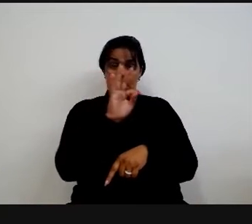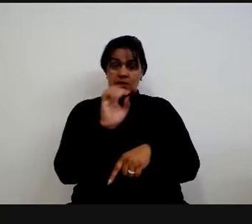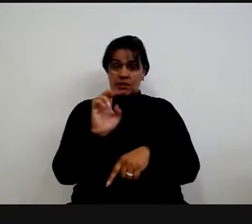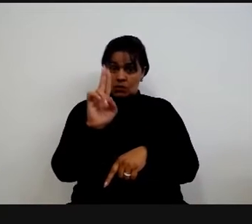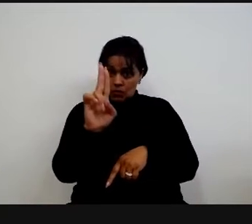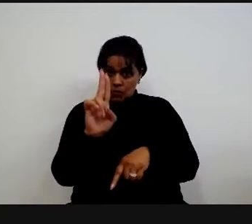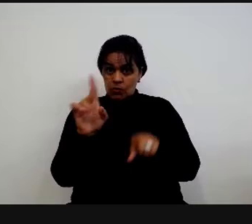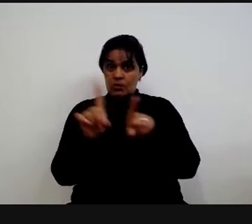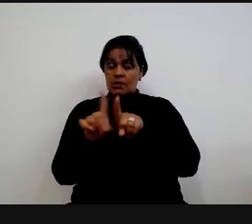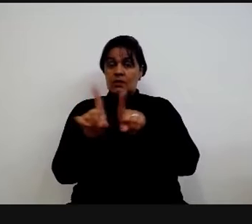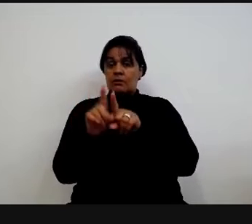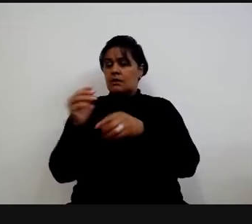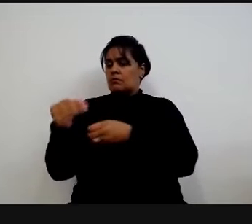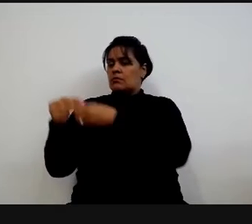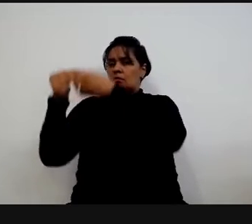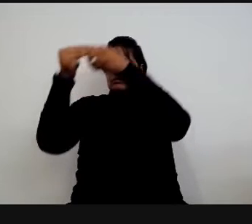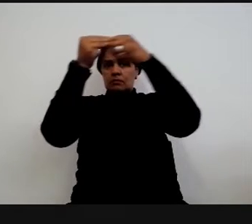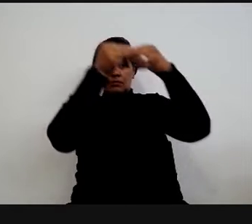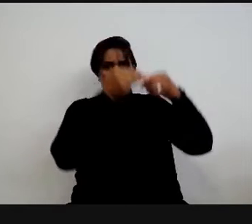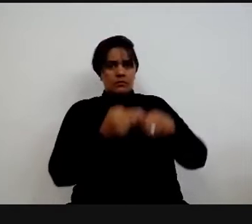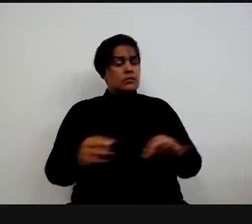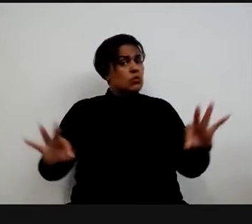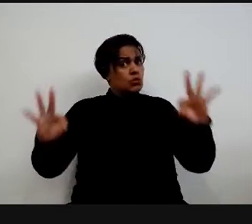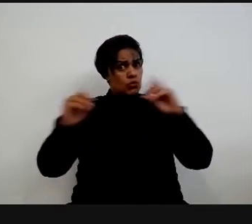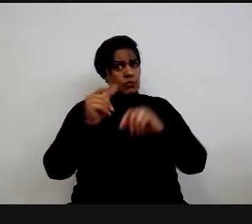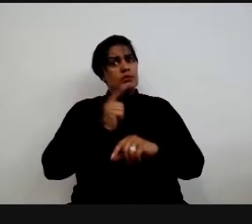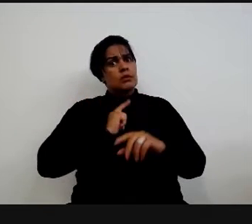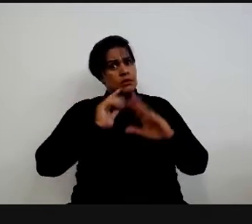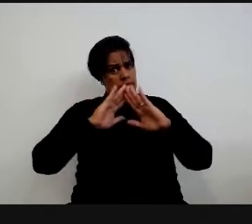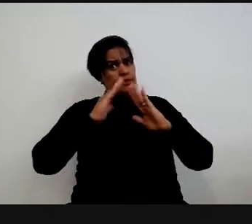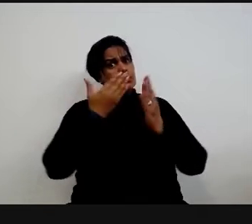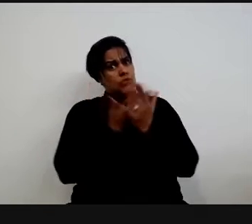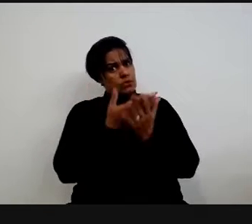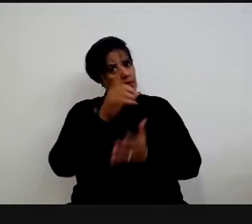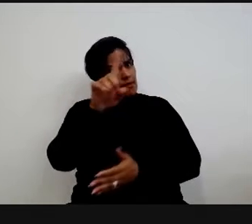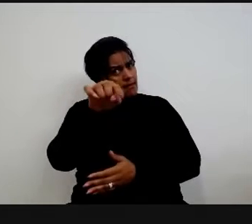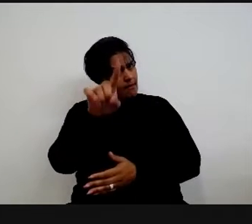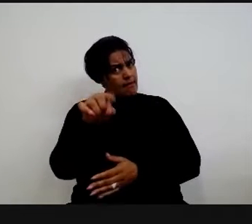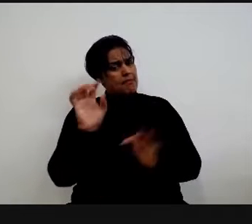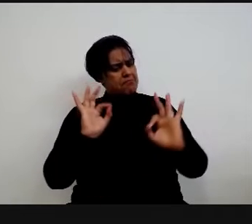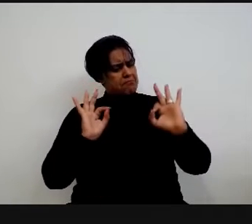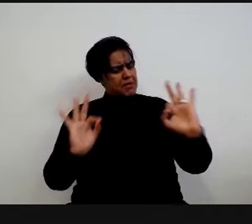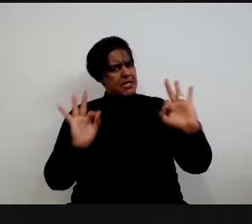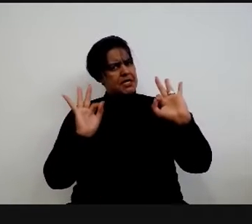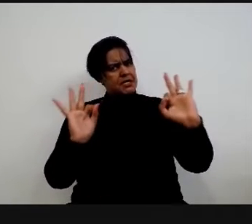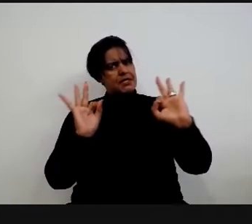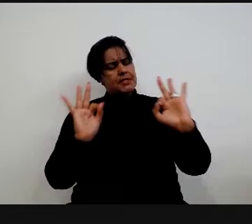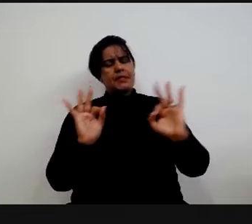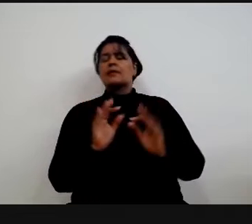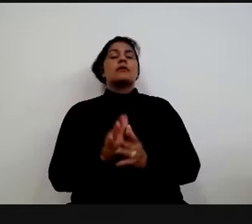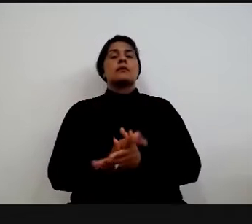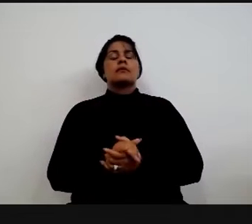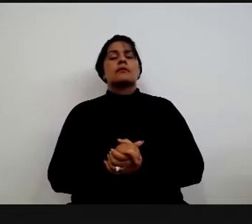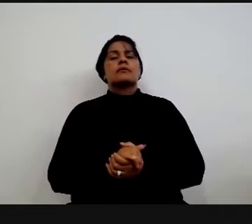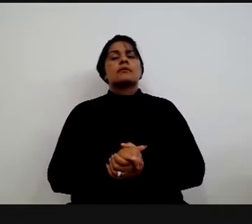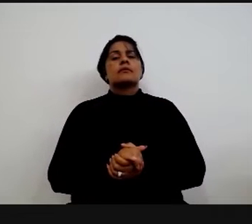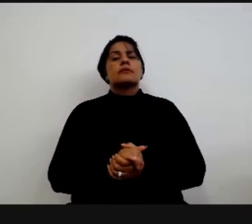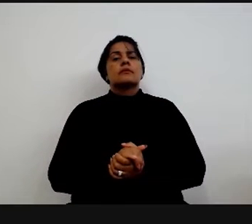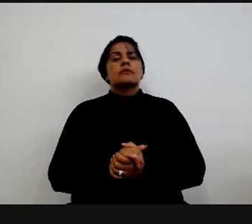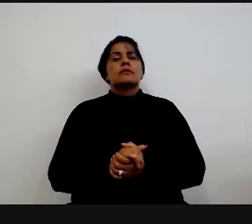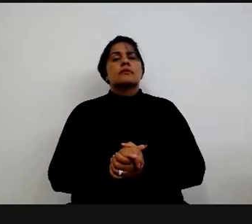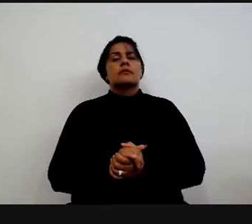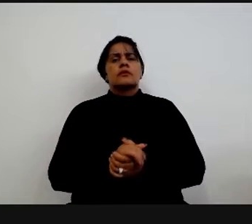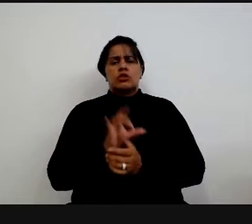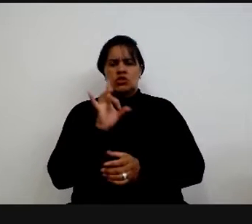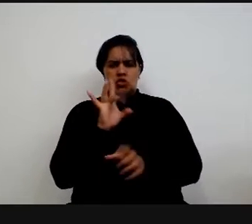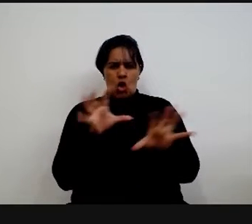municipais. Escolas altamente bem estruturadas são as escolas dos tribunais de contas. Não só